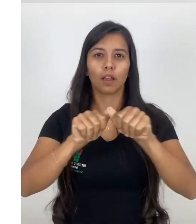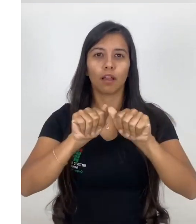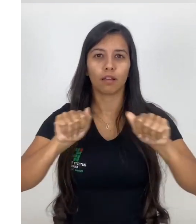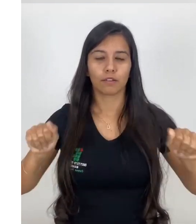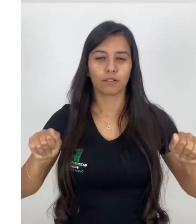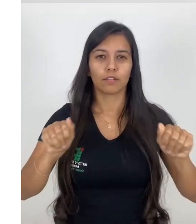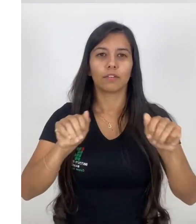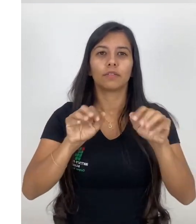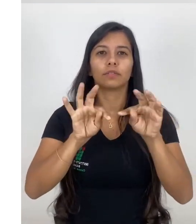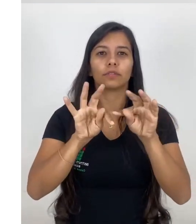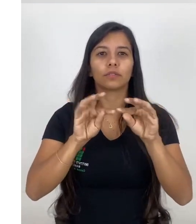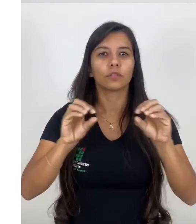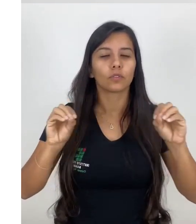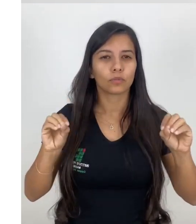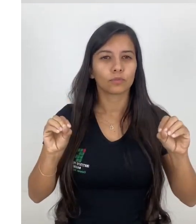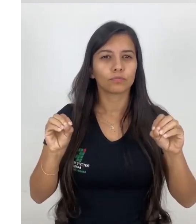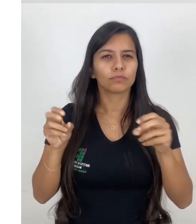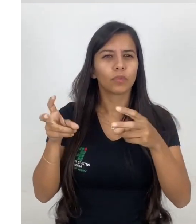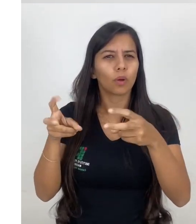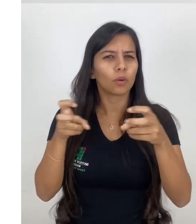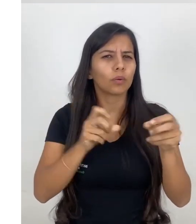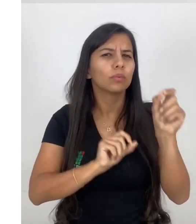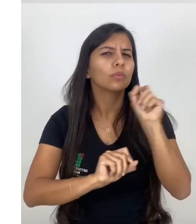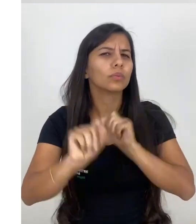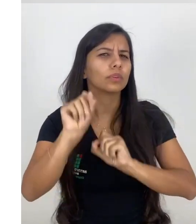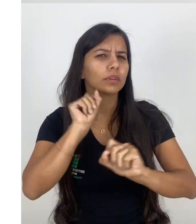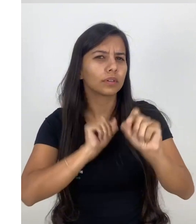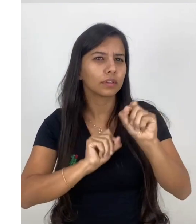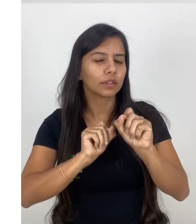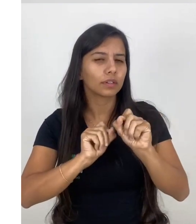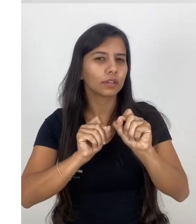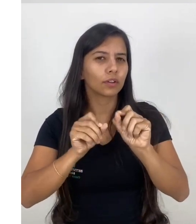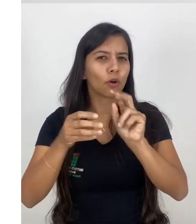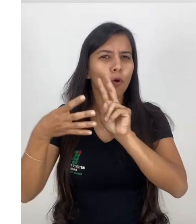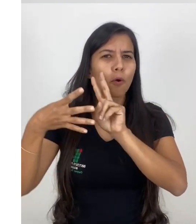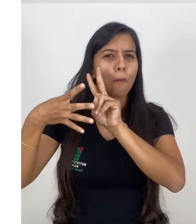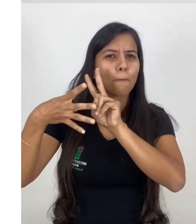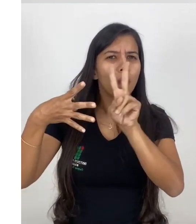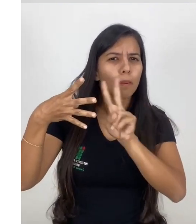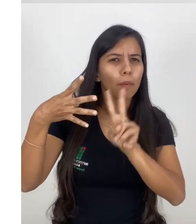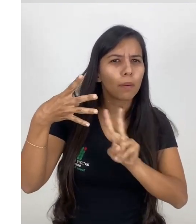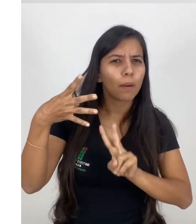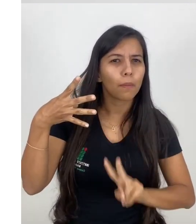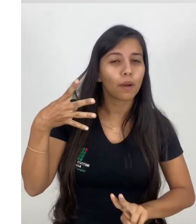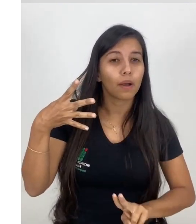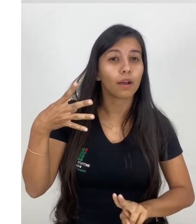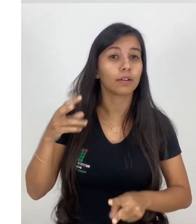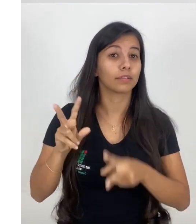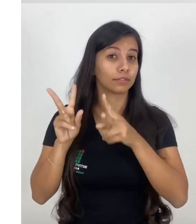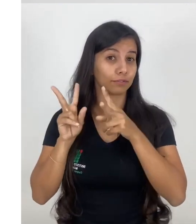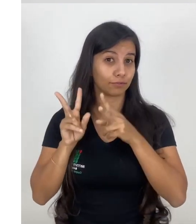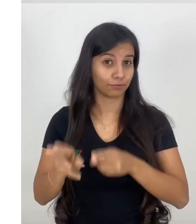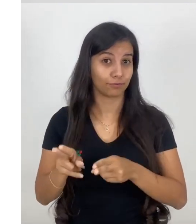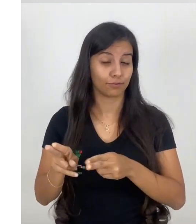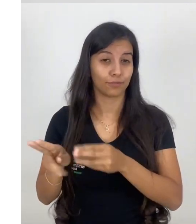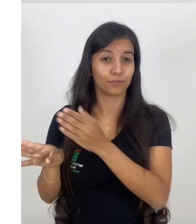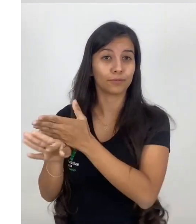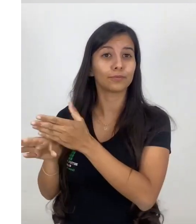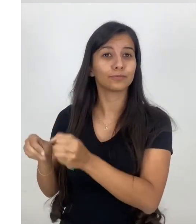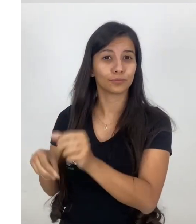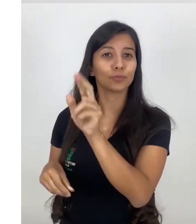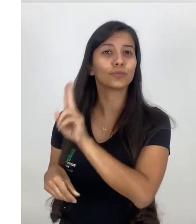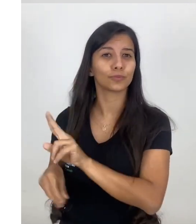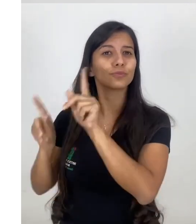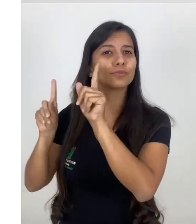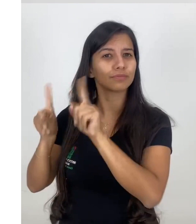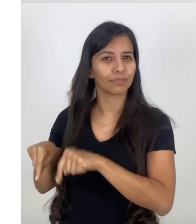1, anáfase 1 e telófase 1. Reparem que os nomes, né, são praticamente os mesmos que